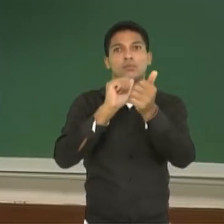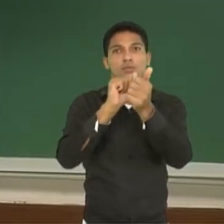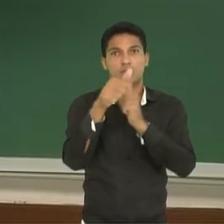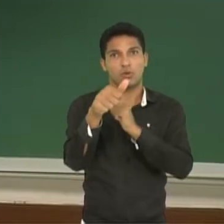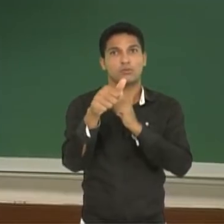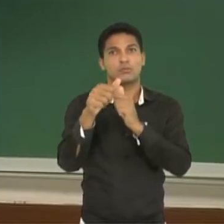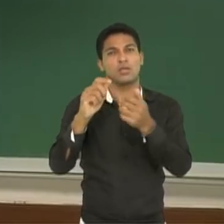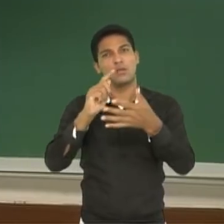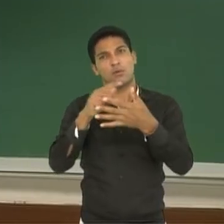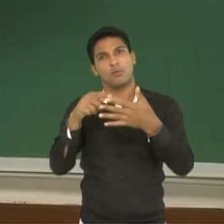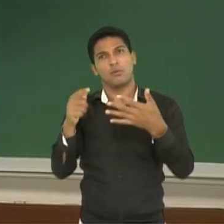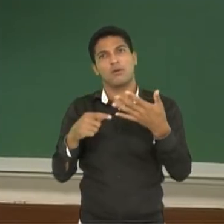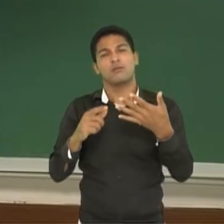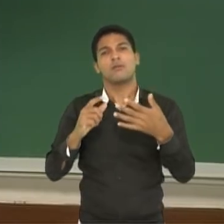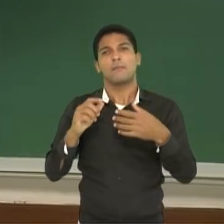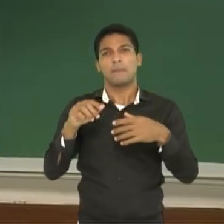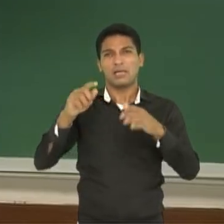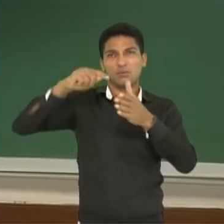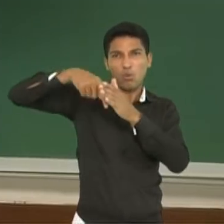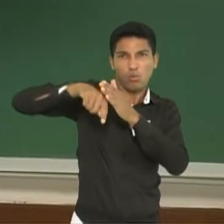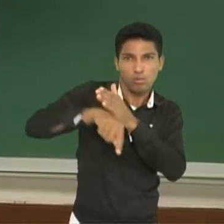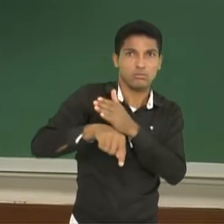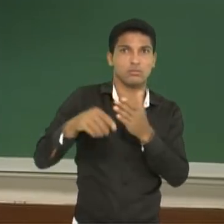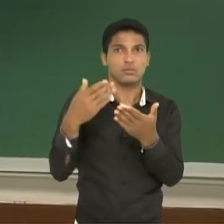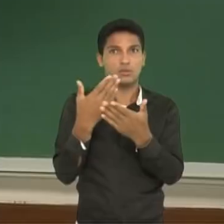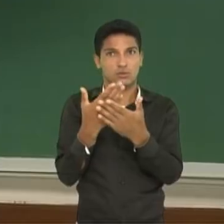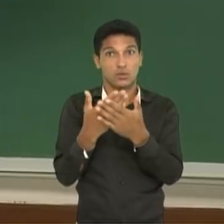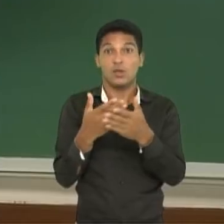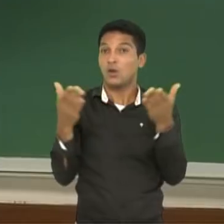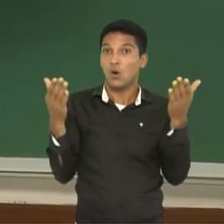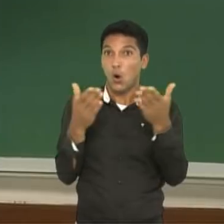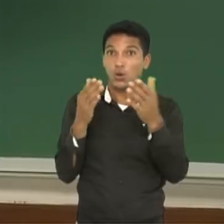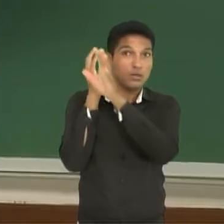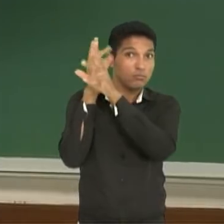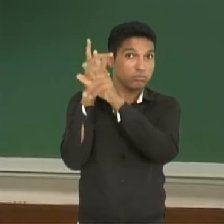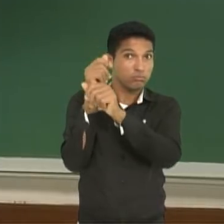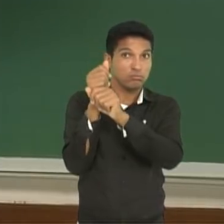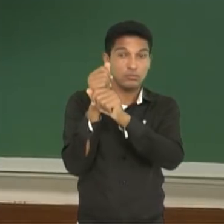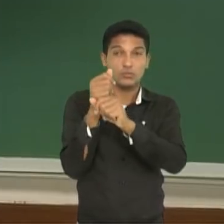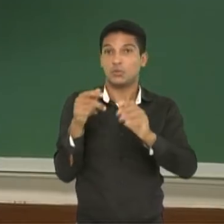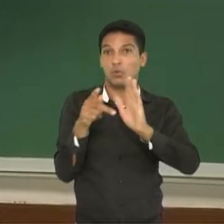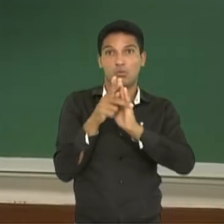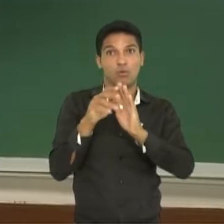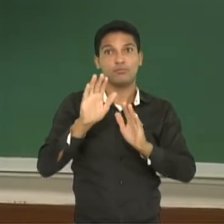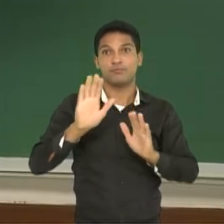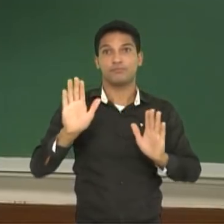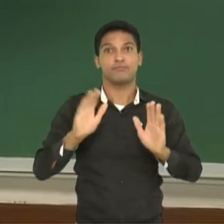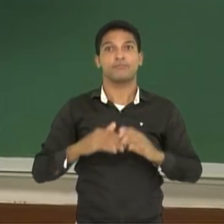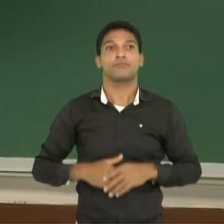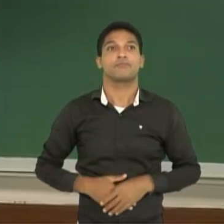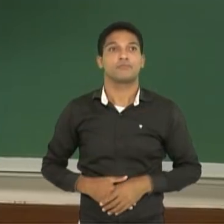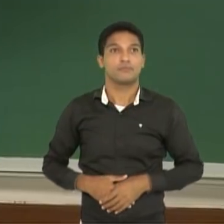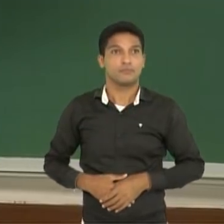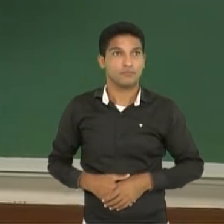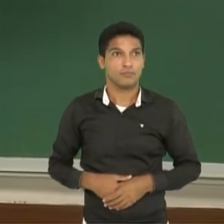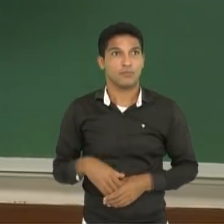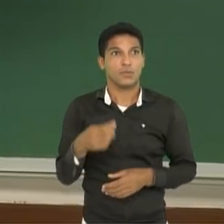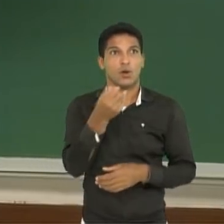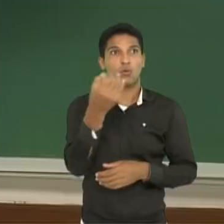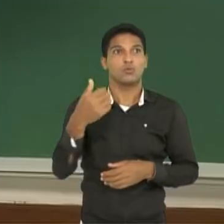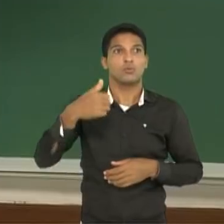mais critério, né, mais profundamente. Hoje a gente vai dar uma passada neles, uma relembrada de alguns. Então, o